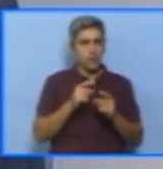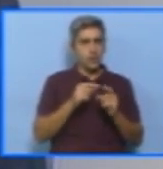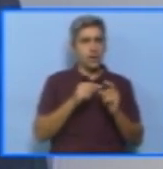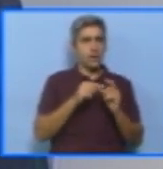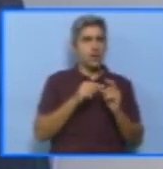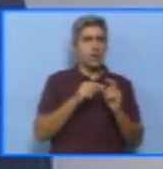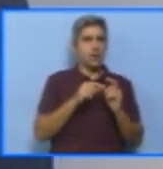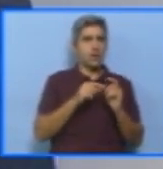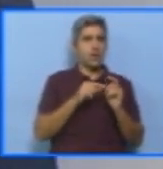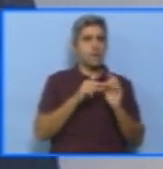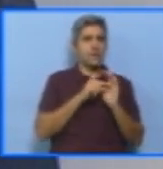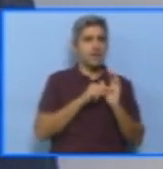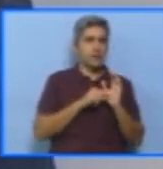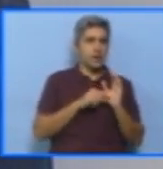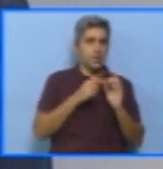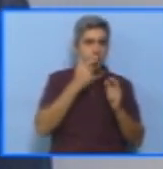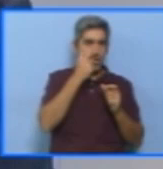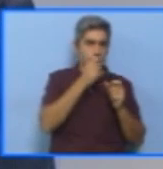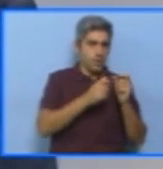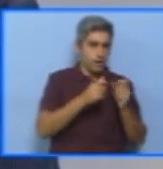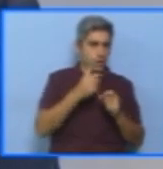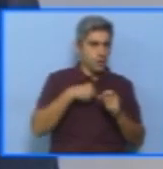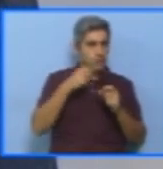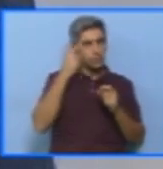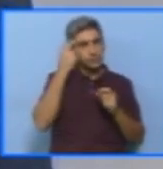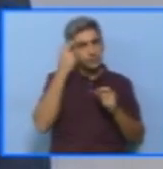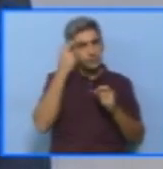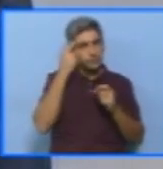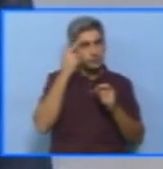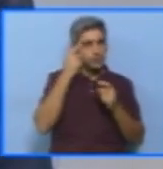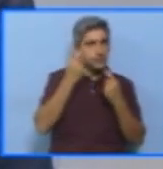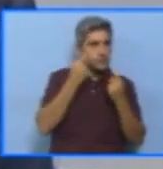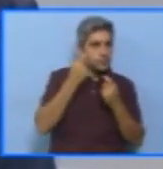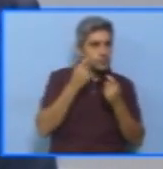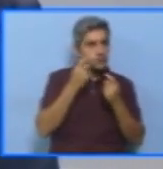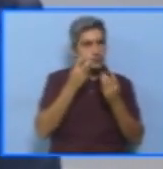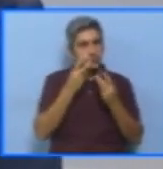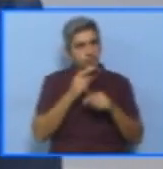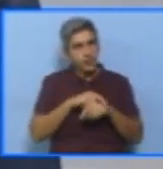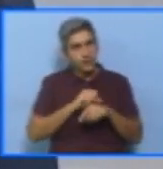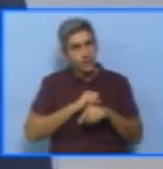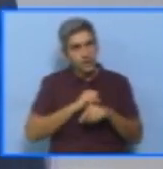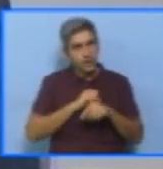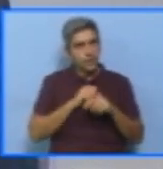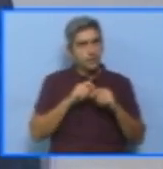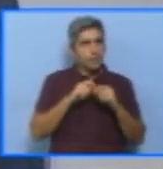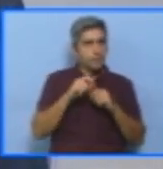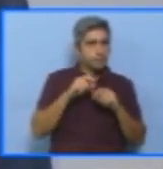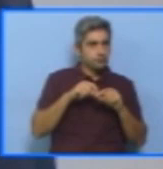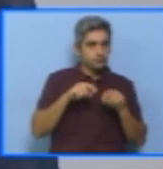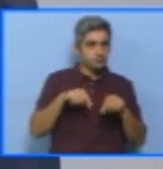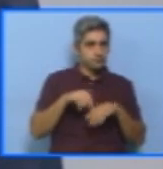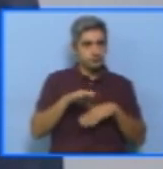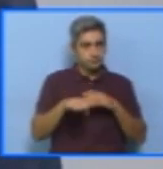medida humana, a medida dos nossos cálculos, a medida dos nossos tempos, dos nossos